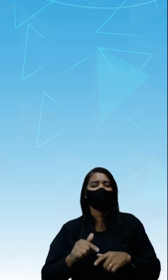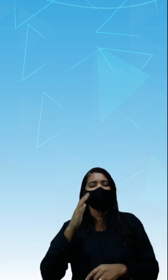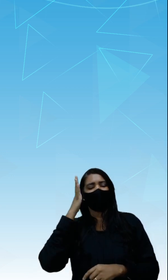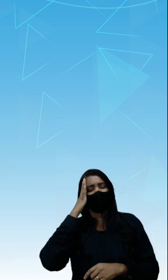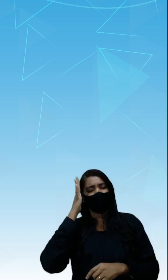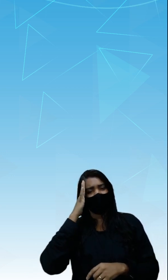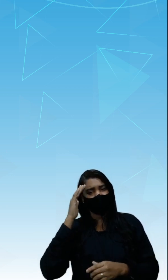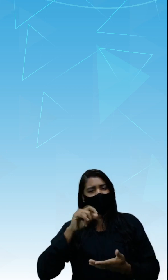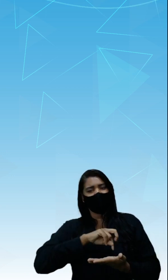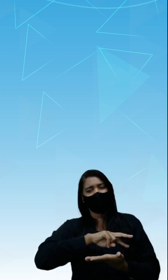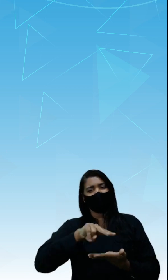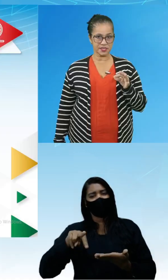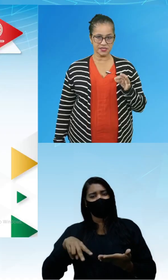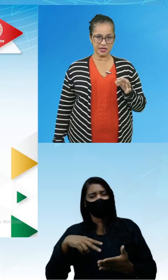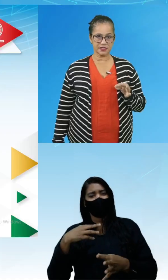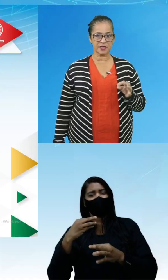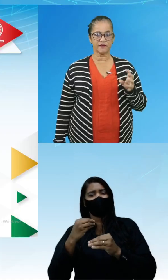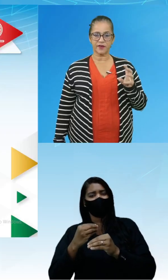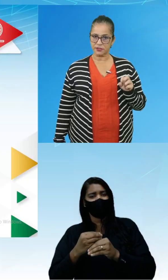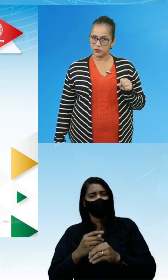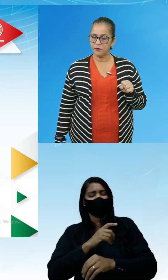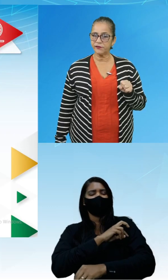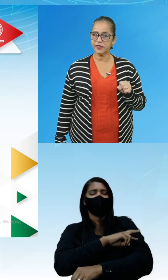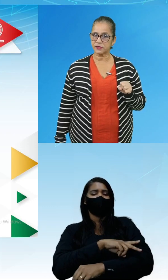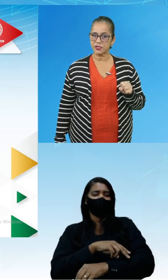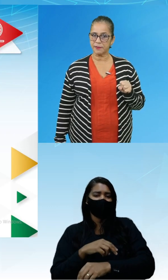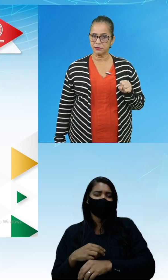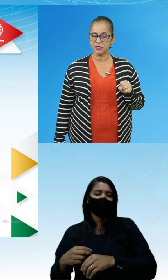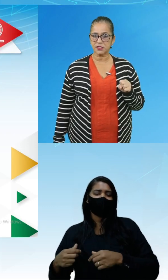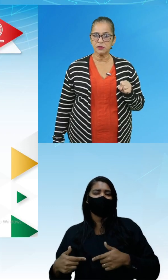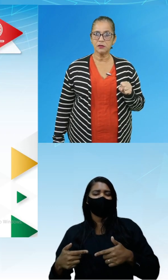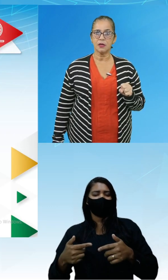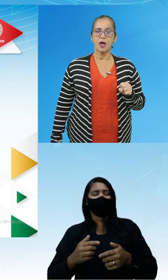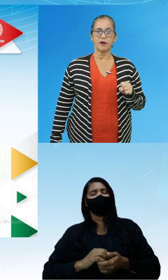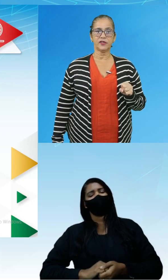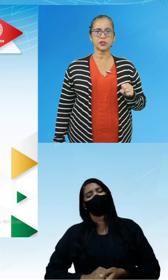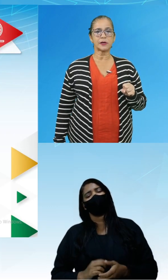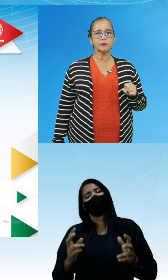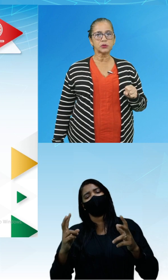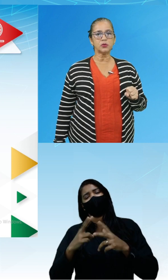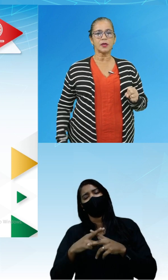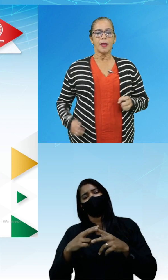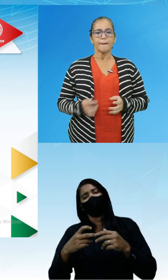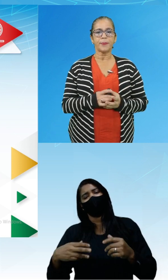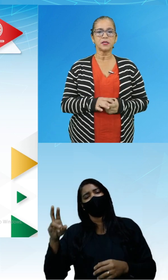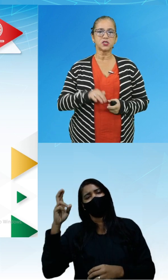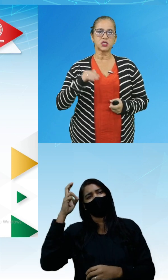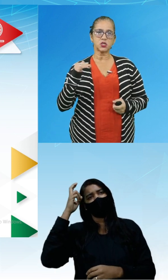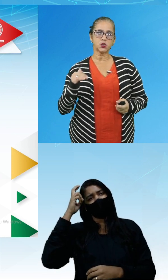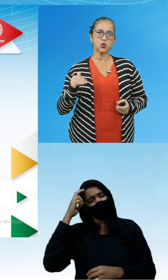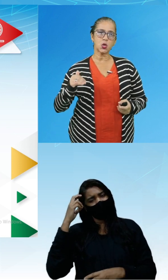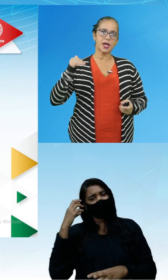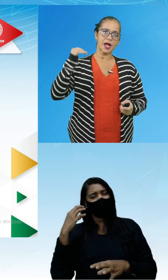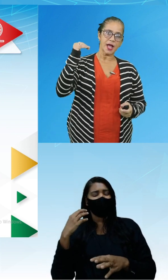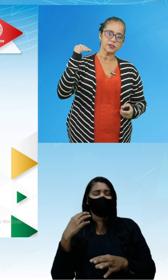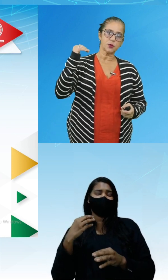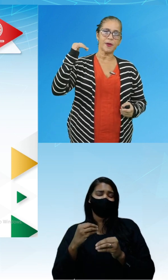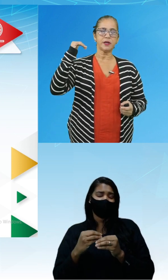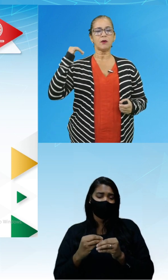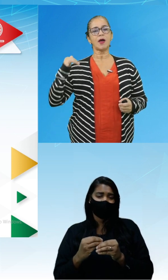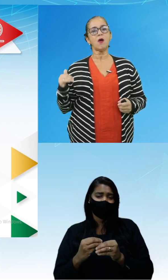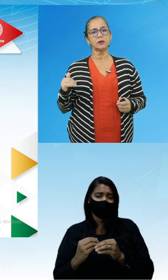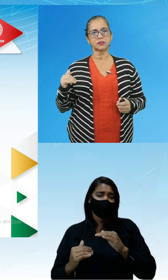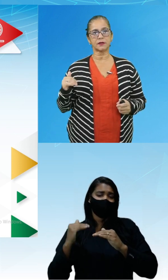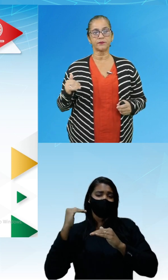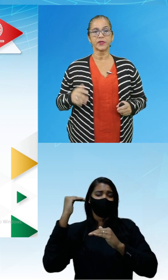a diversidade étnica pode se desencadear vários conflitos, sabiam disso? Visto que uma cultura pode se julgar